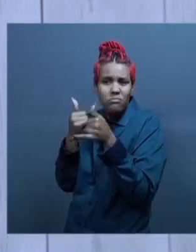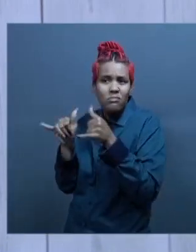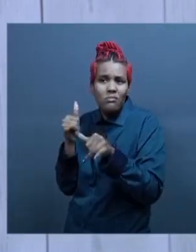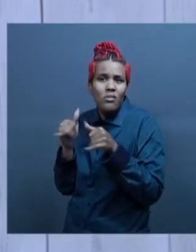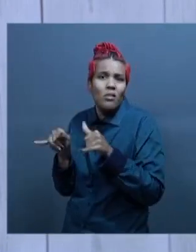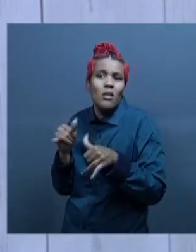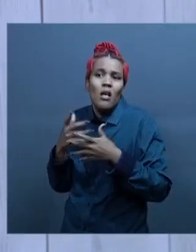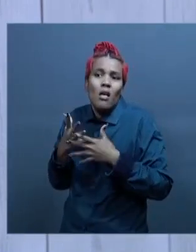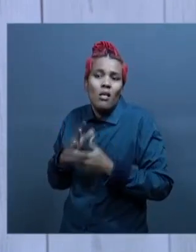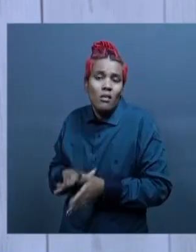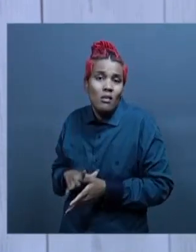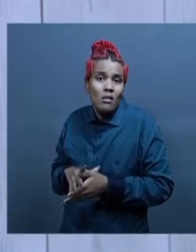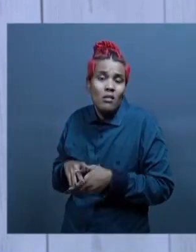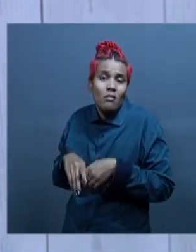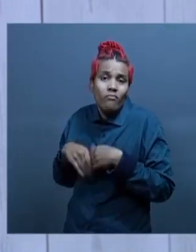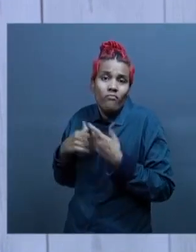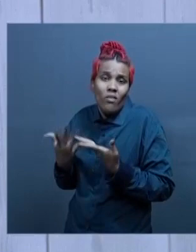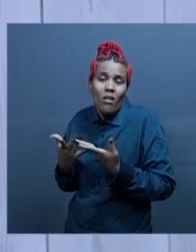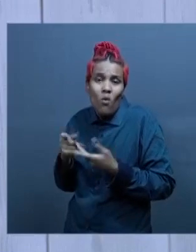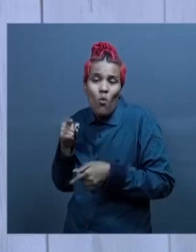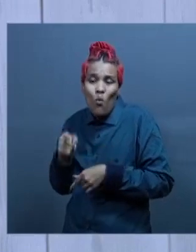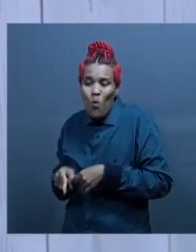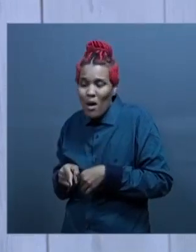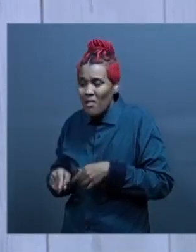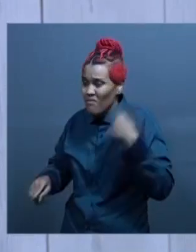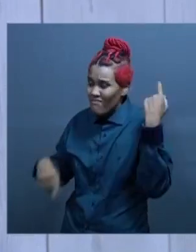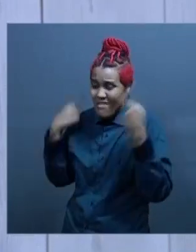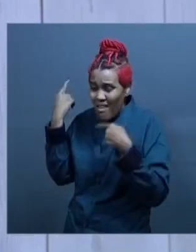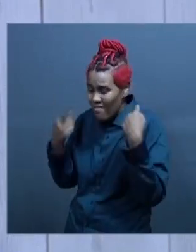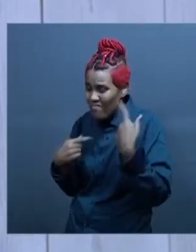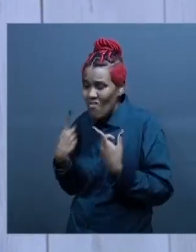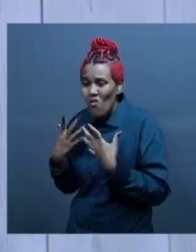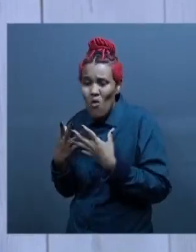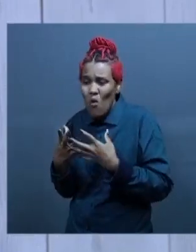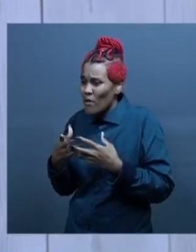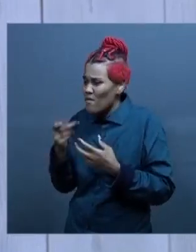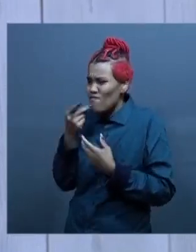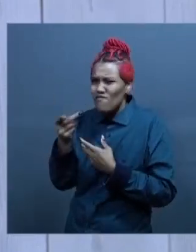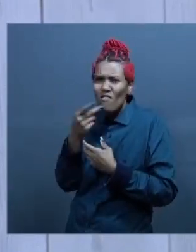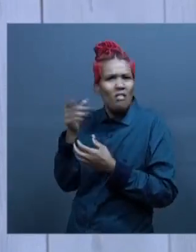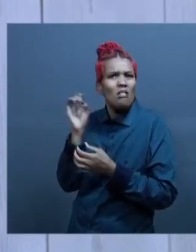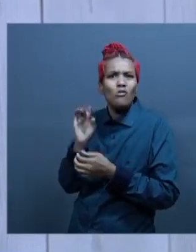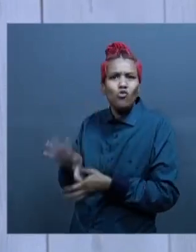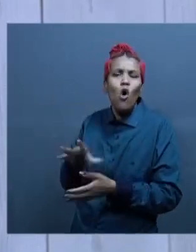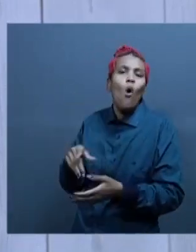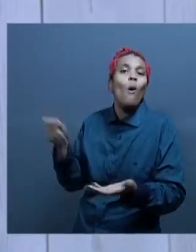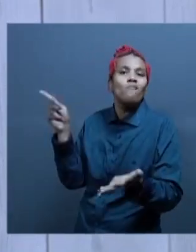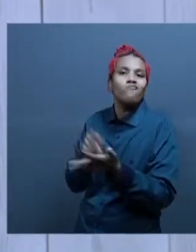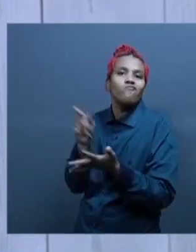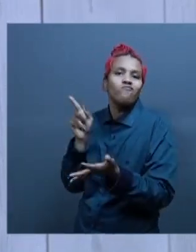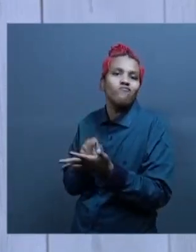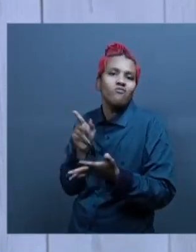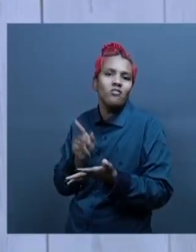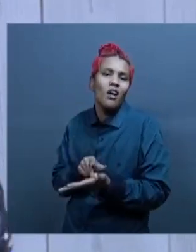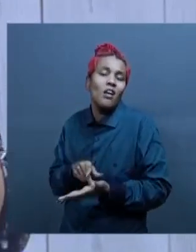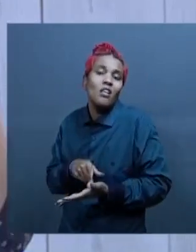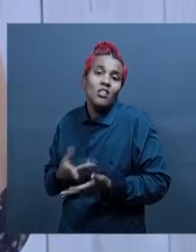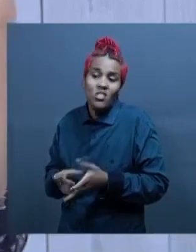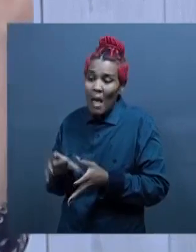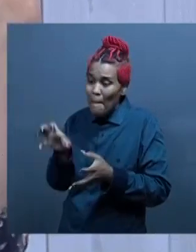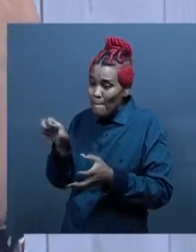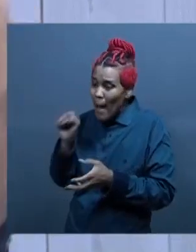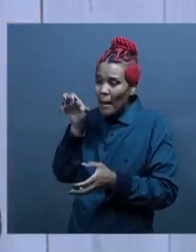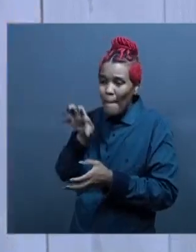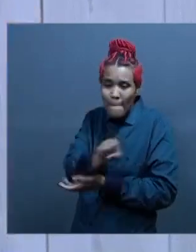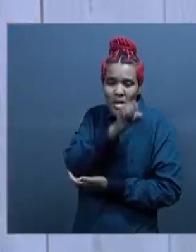empresa para a qual trabalhava então ele dá uma louca e começa a falar sua verdade é verdade isso pega de uma tal forma que